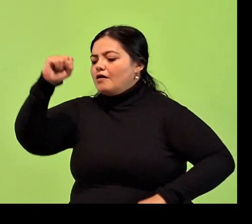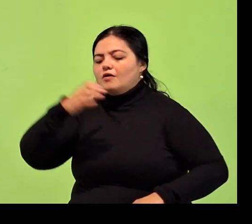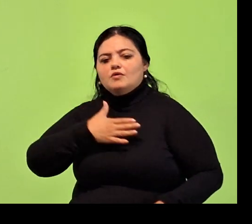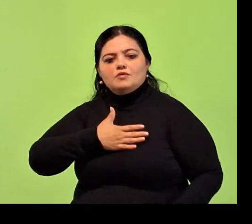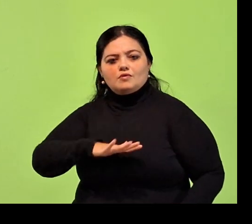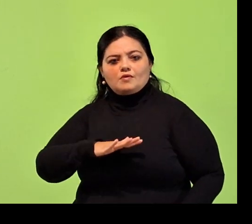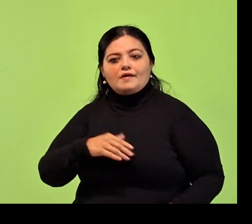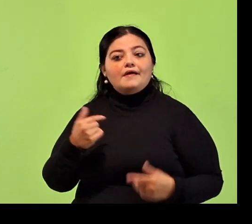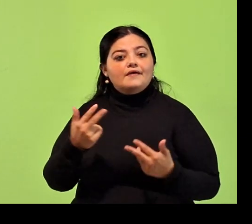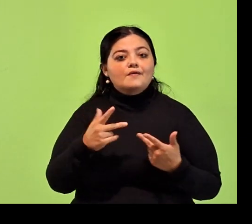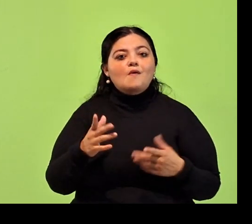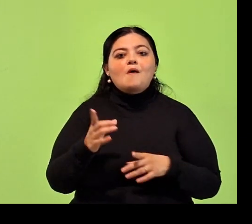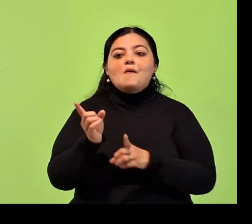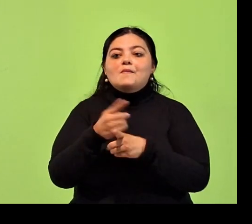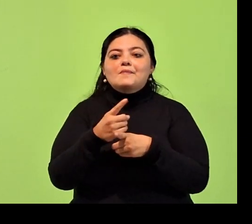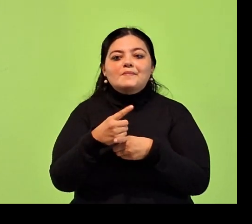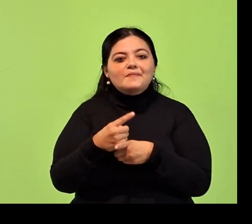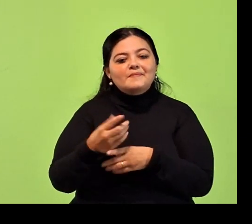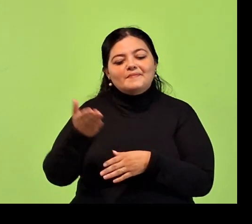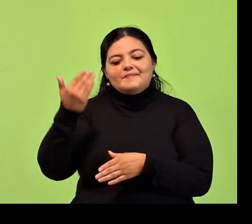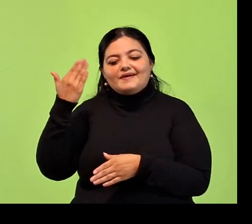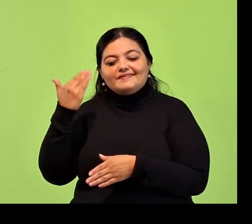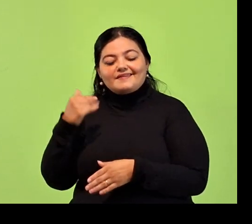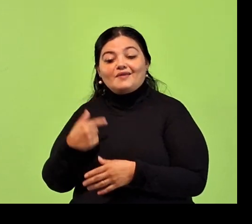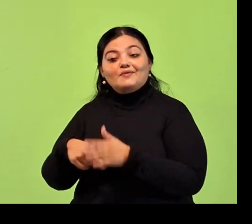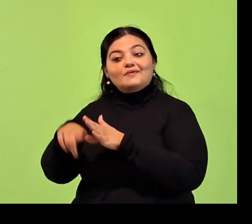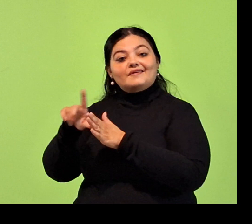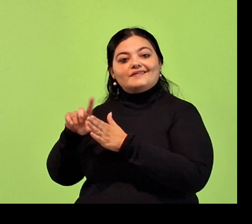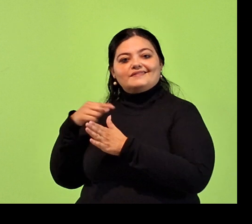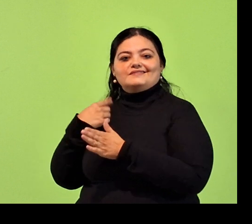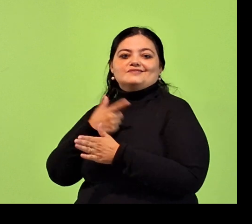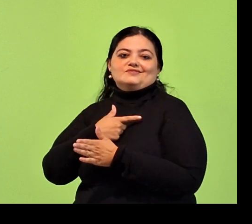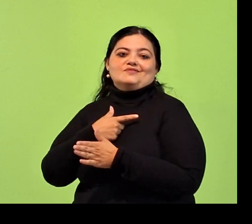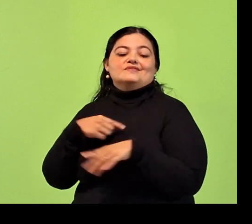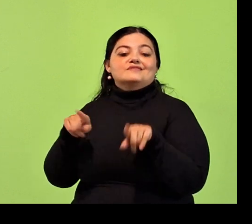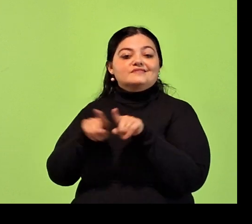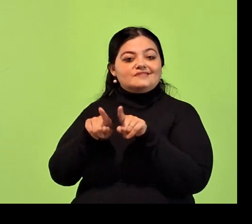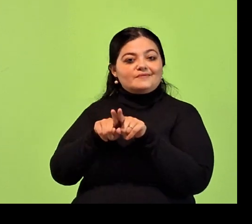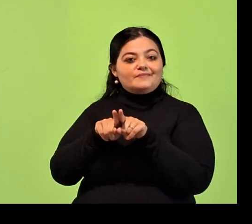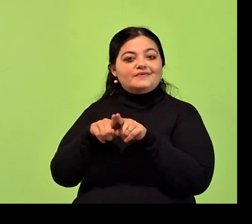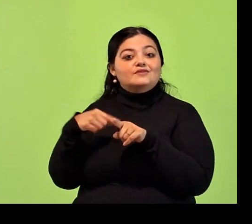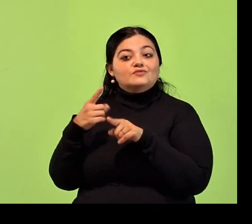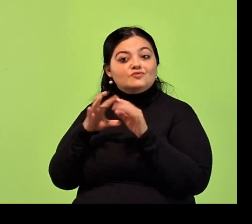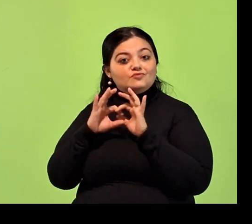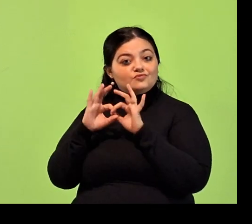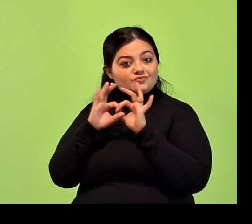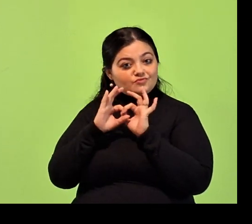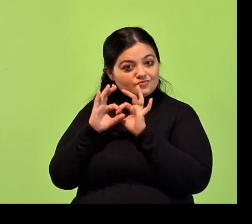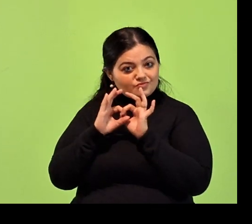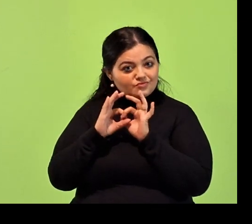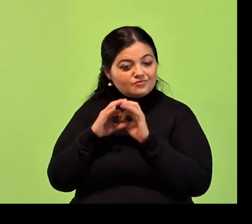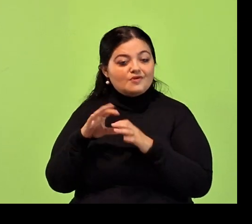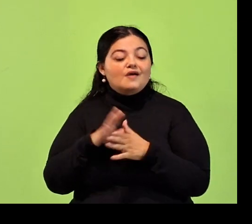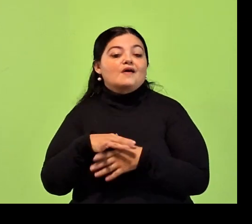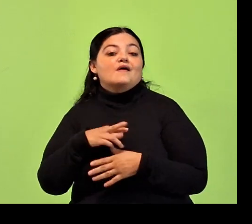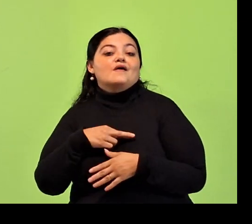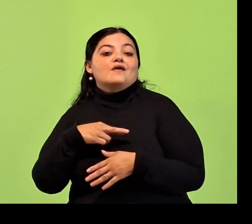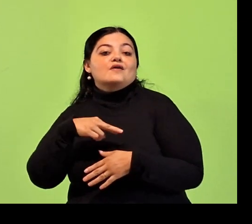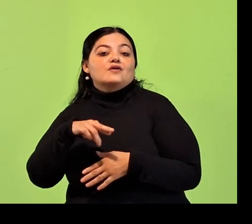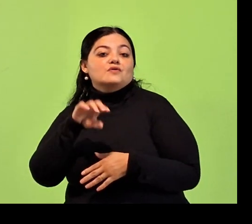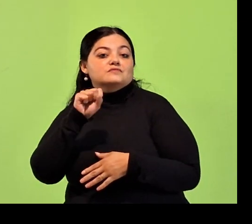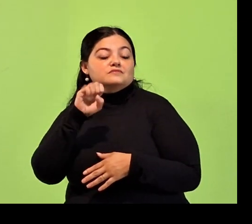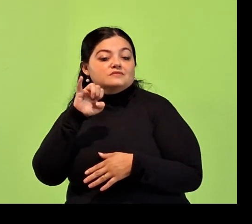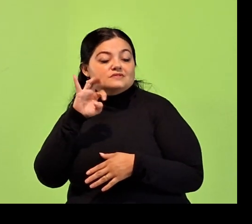diversos marginais que vieram antes de nós, e também dos que são nossos contemporâneos. O Núcleo Bantesma é uma seita, palavra a qual nós